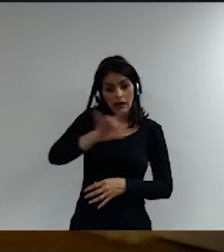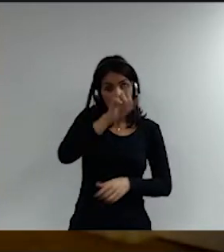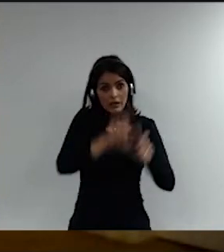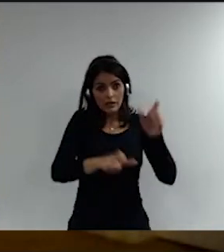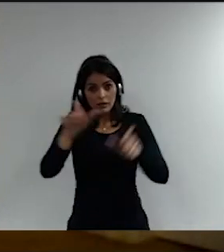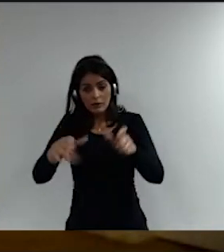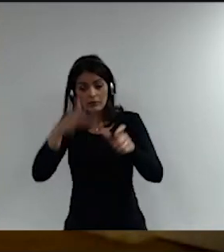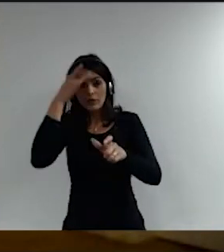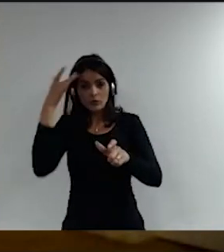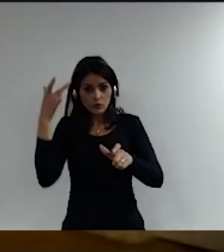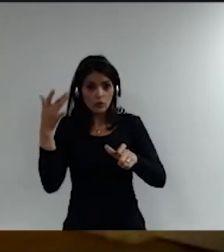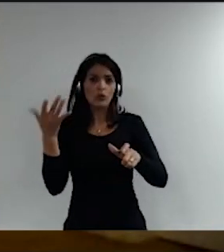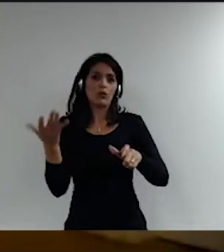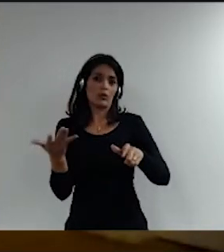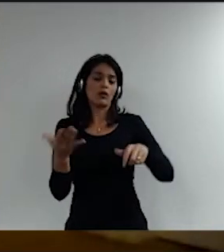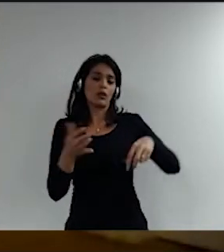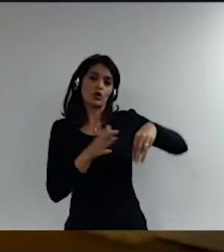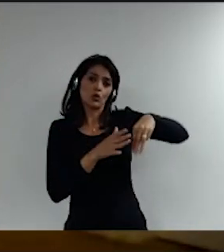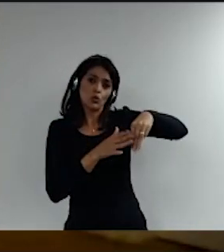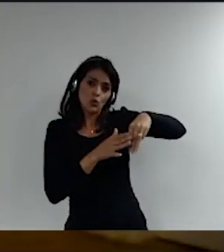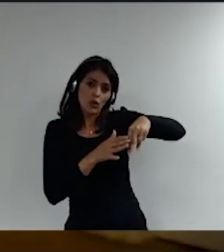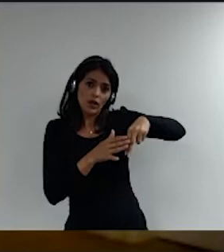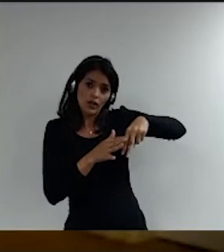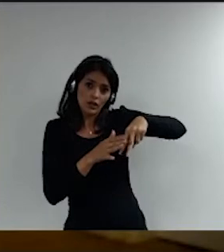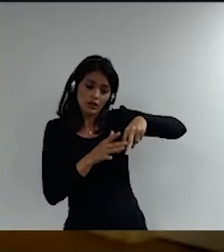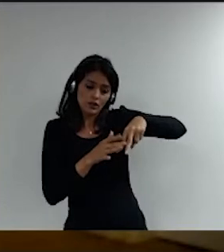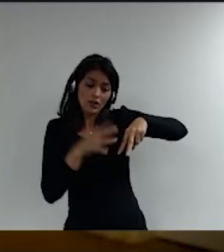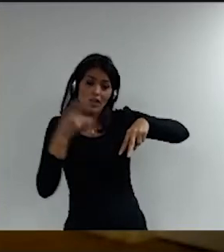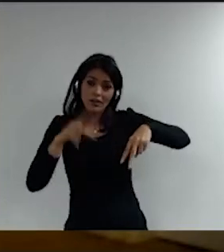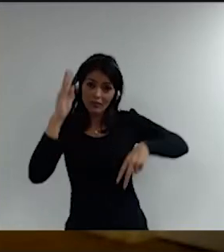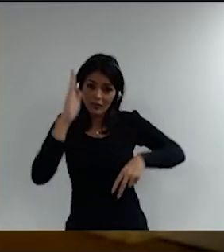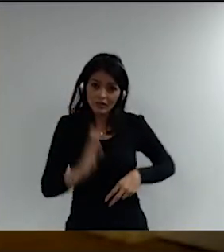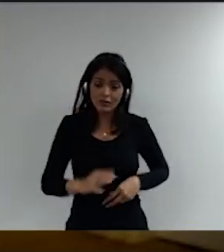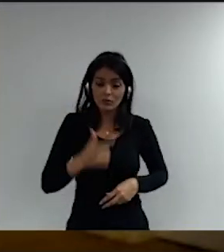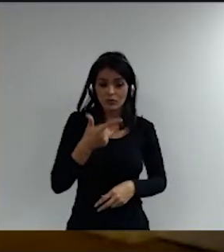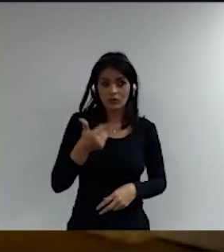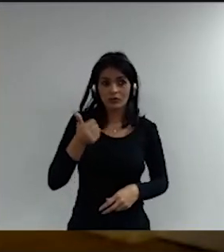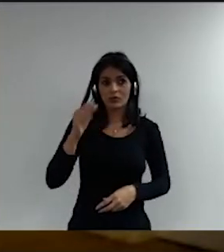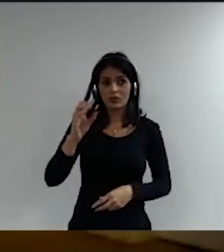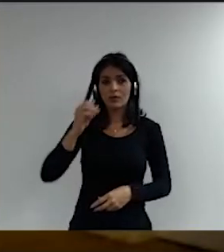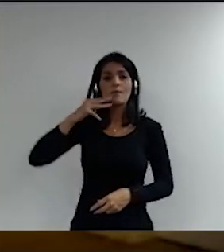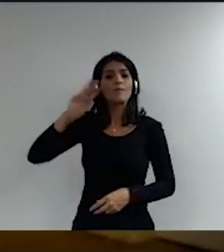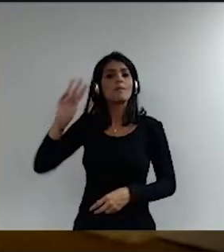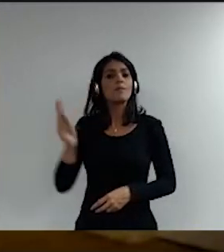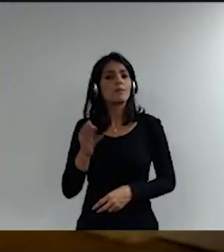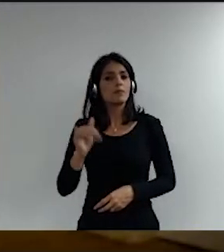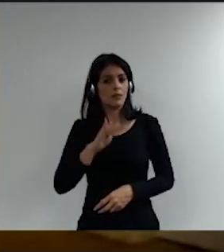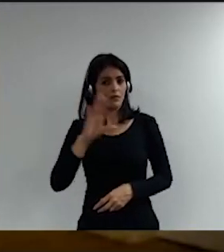Aqui, o Brasil hoje tem 210 milhões